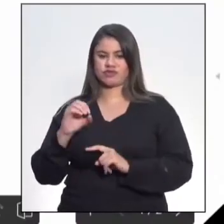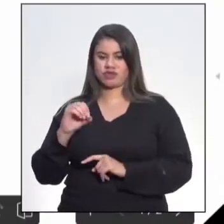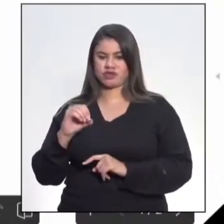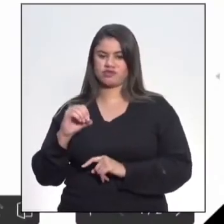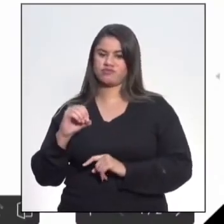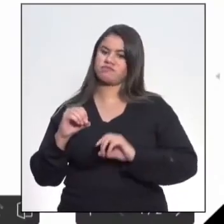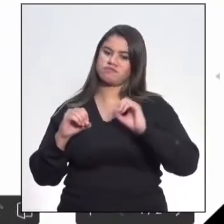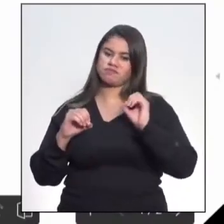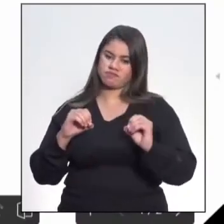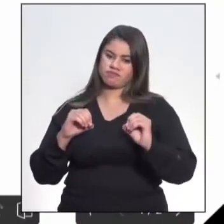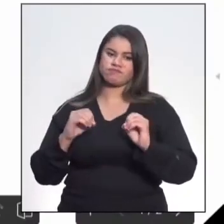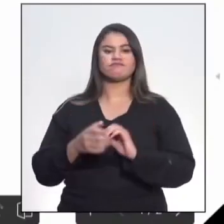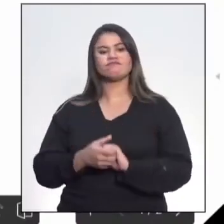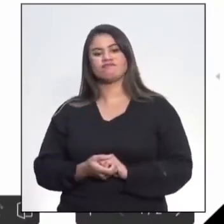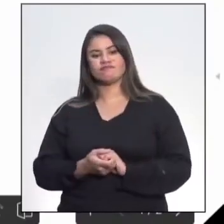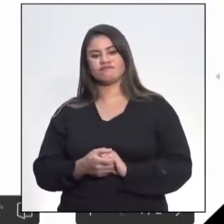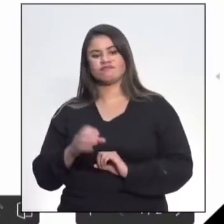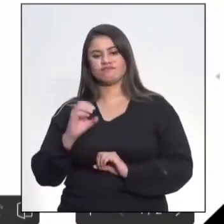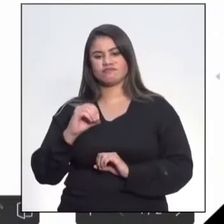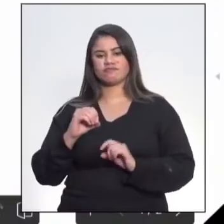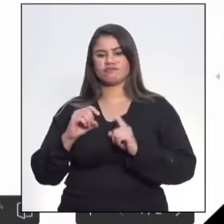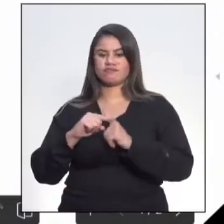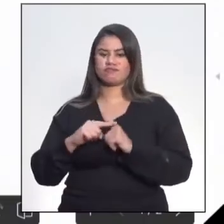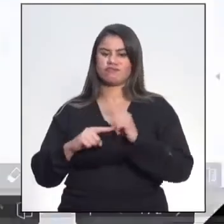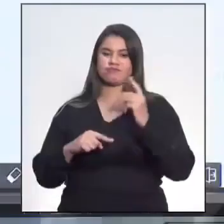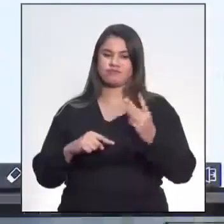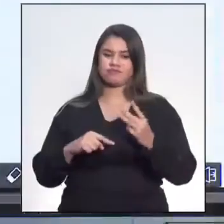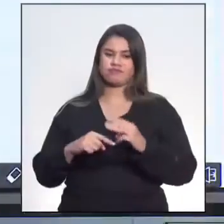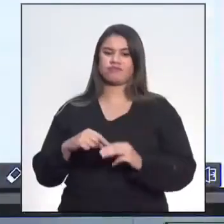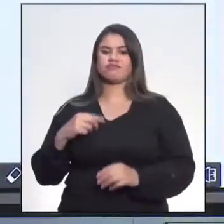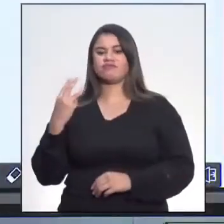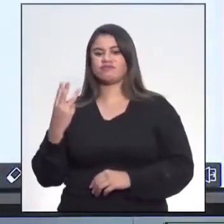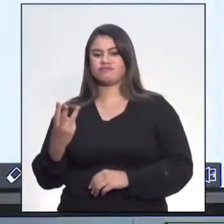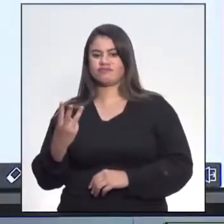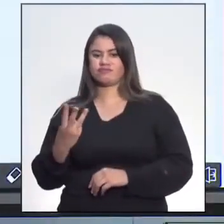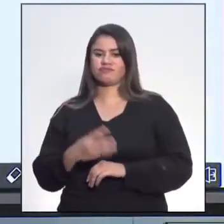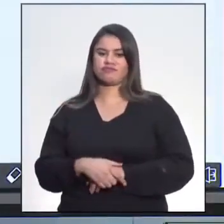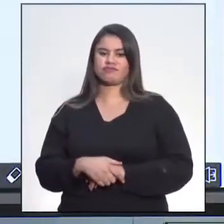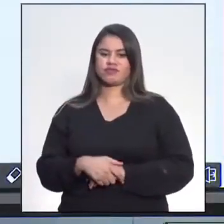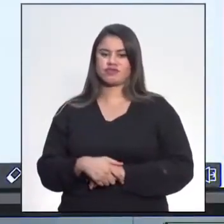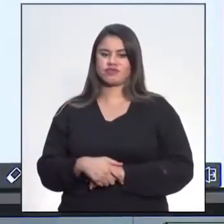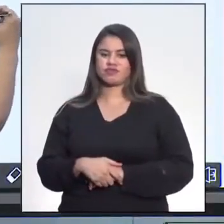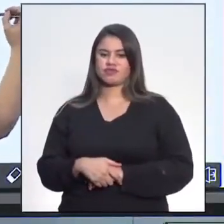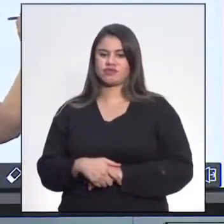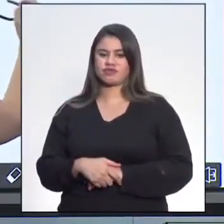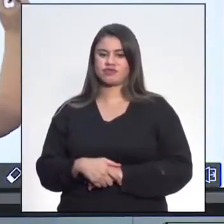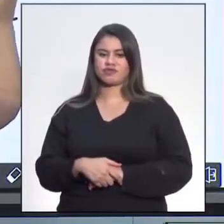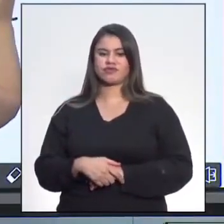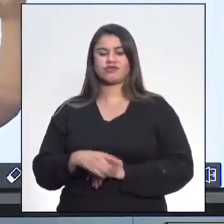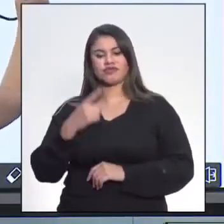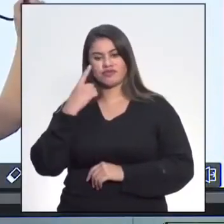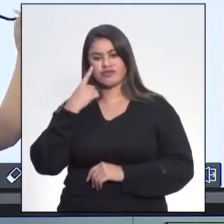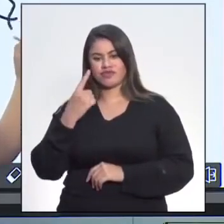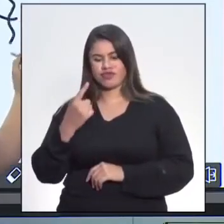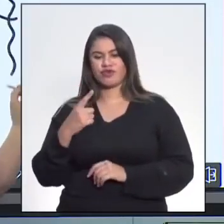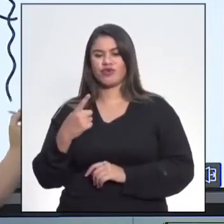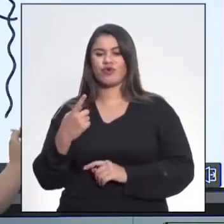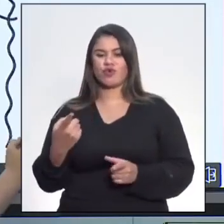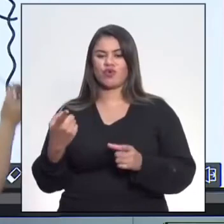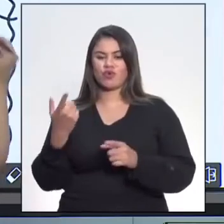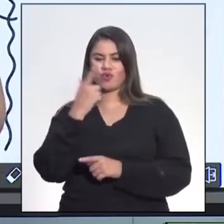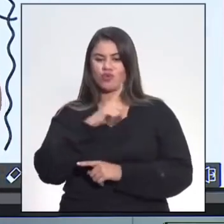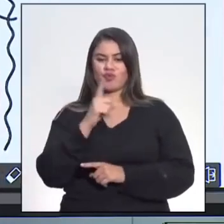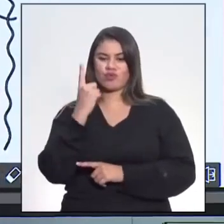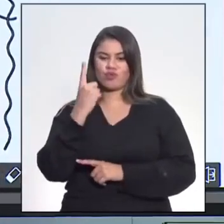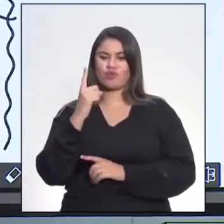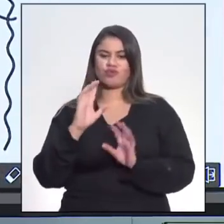vezes 0, 0. 0 mais 3, 3. Eu acabei de formar o meu primeiro par ordenado. Então, eu vou por